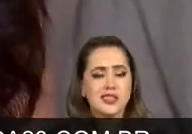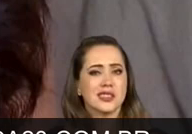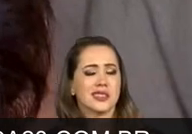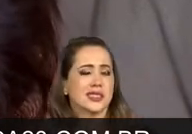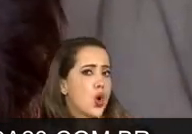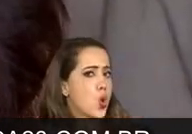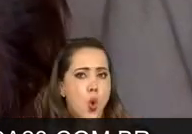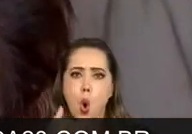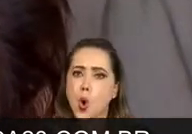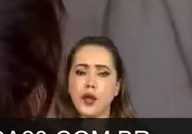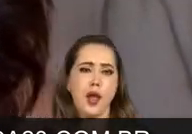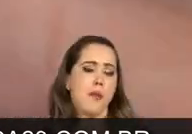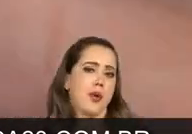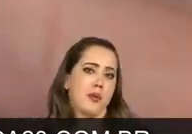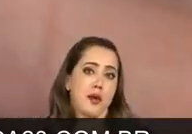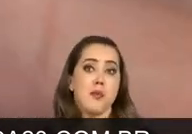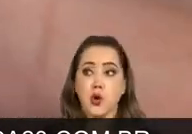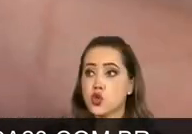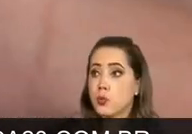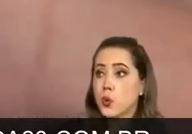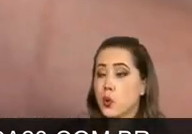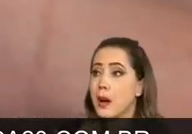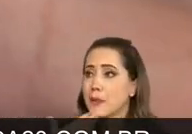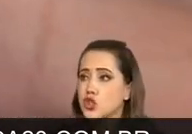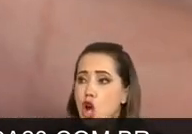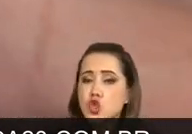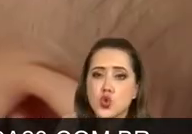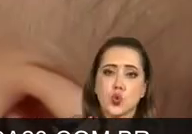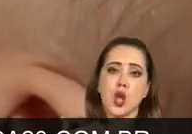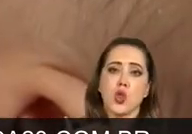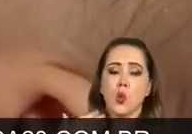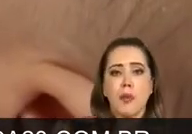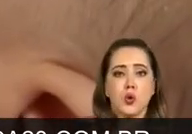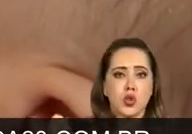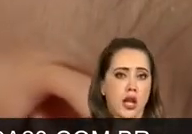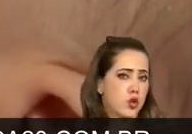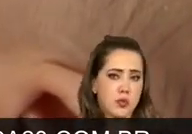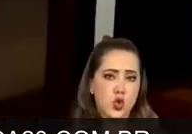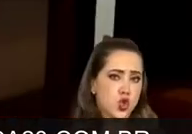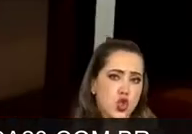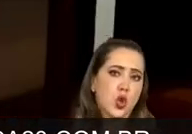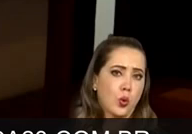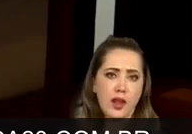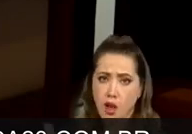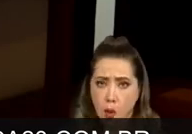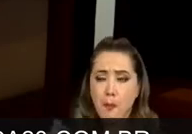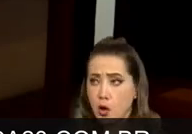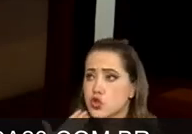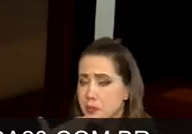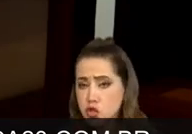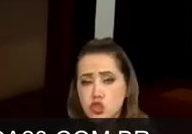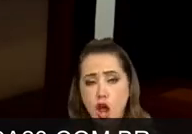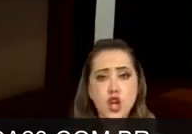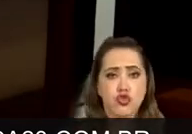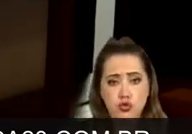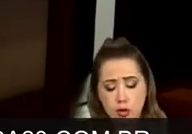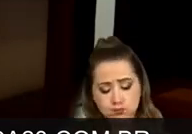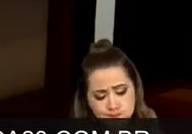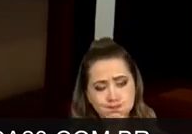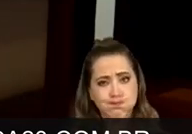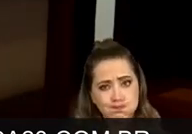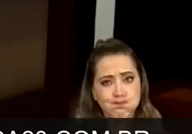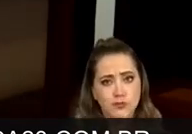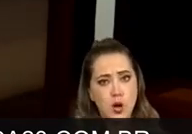de qualquer natureza podem buscar os bancos de leite humano sem o compromisso de doar mas para ter o suporte adequado para prosseguir com a